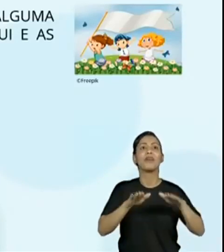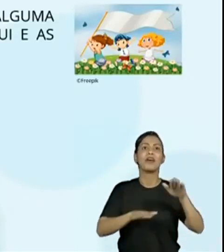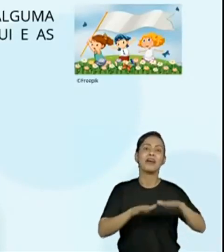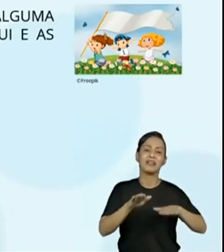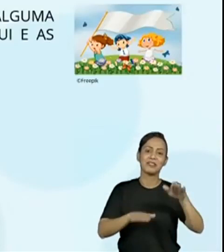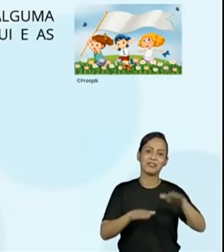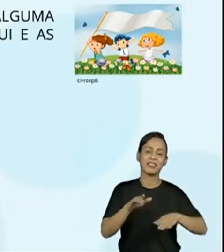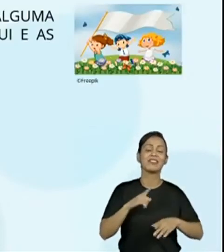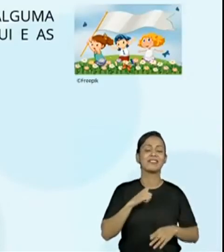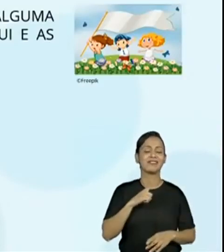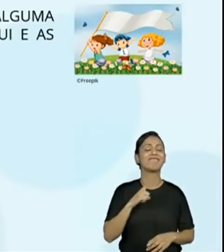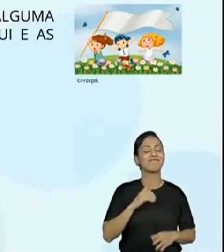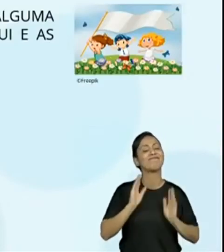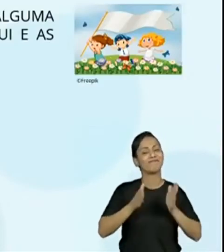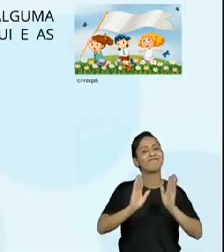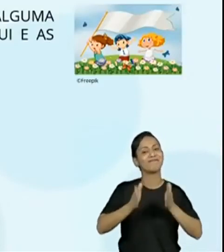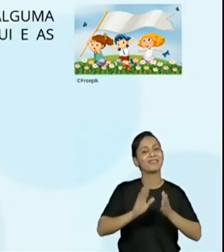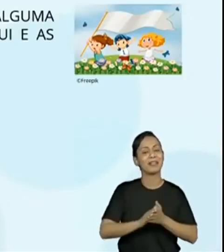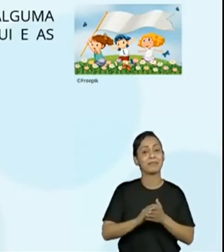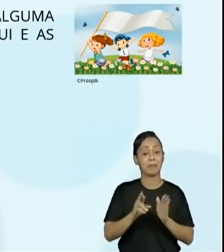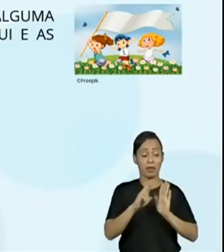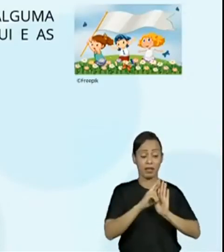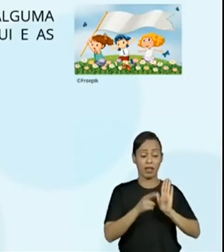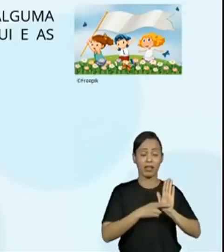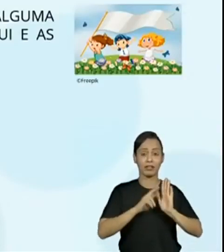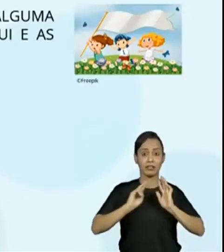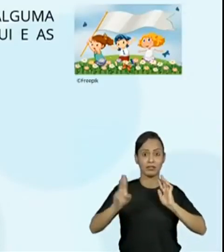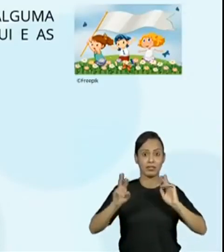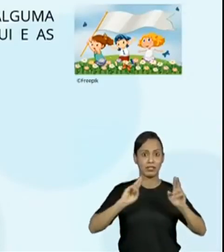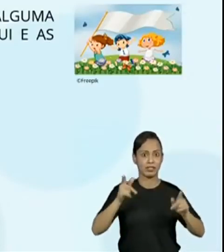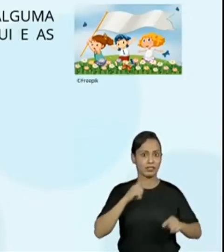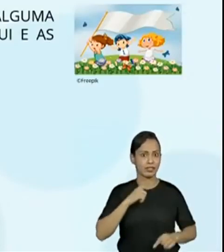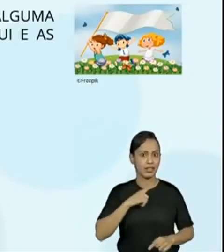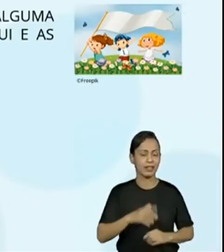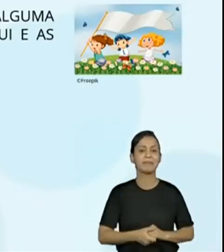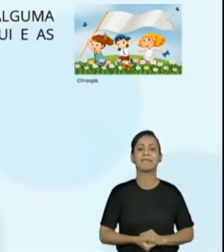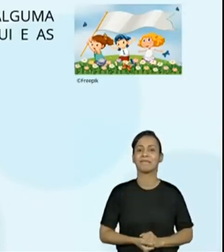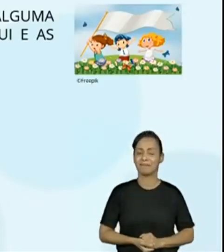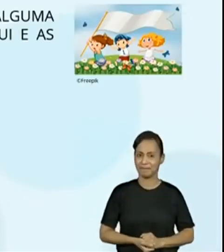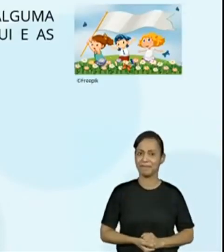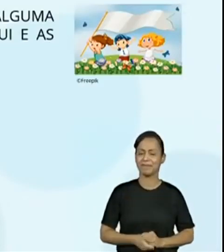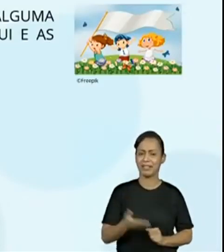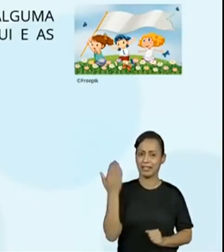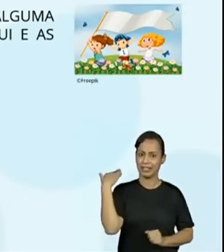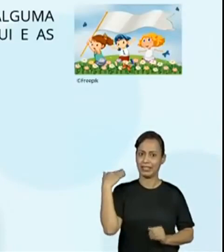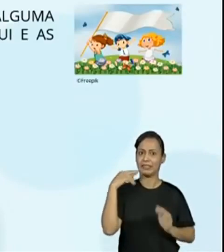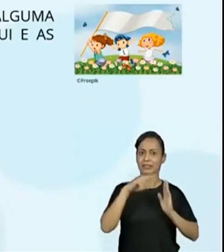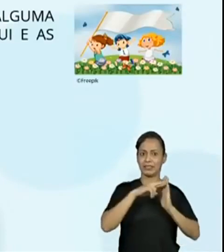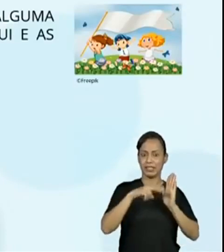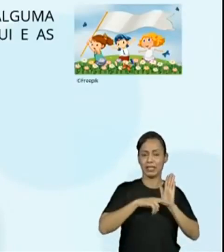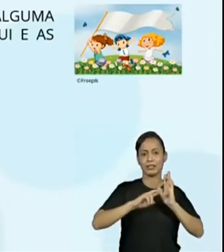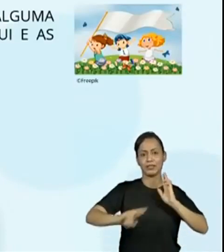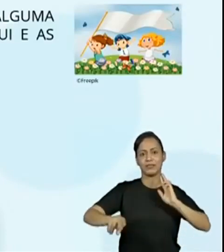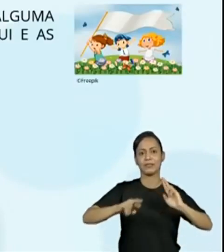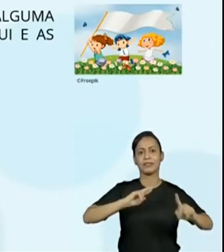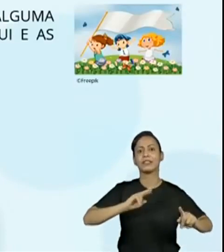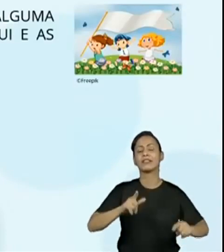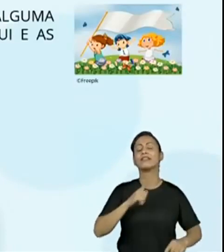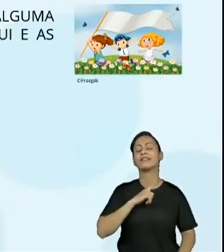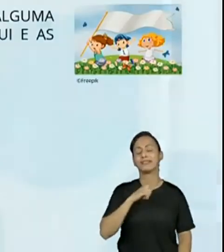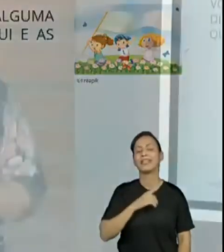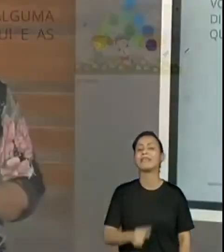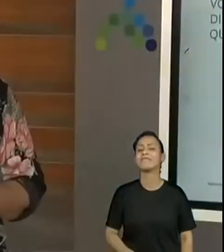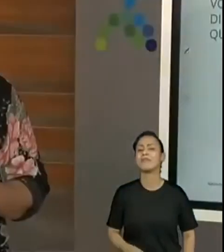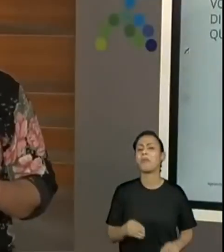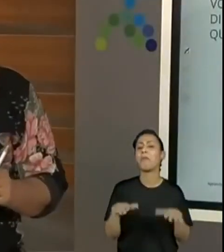você conhece? Que regra? Olha lá, estou falando que sim. Sim. Eu também tinha algumas regras diferentes dessas aí, professora Kelly.